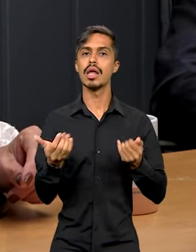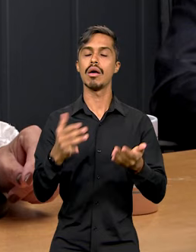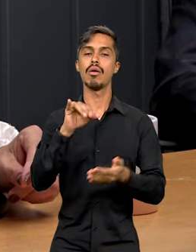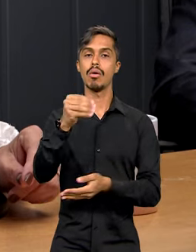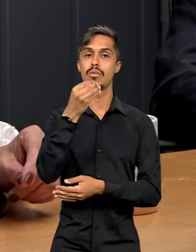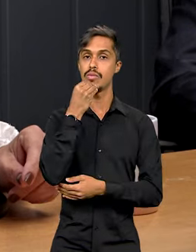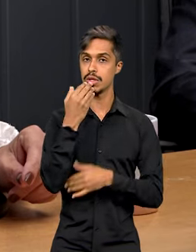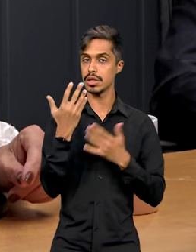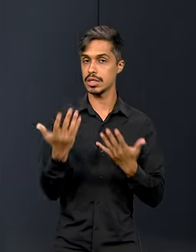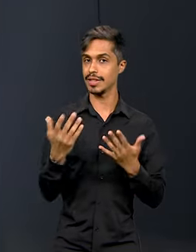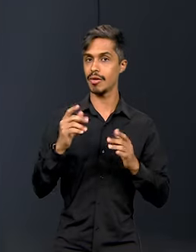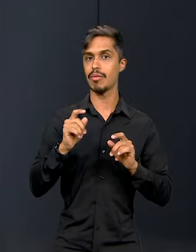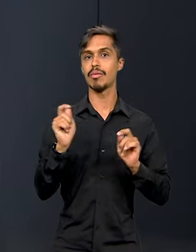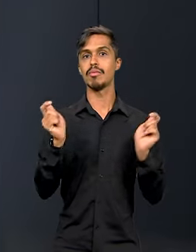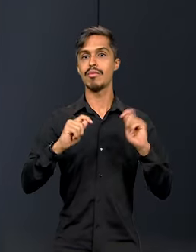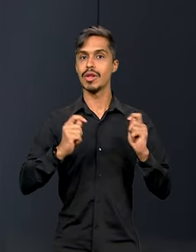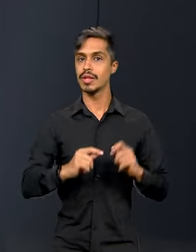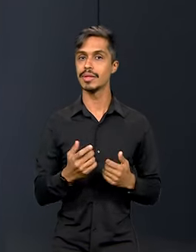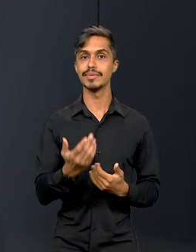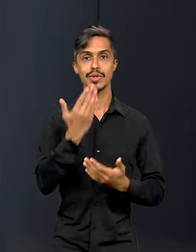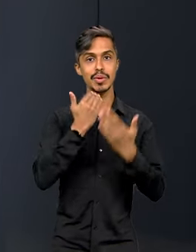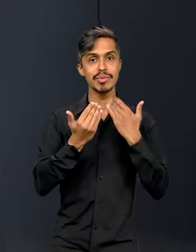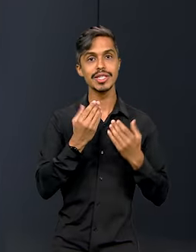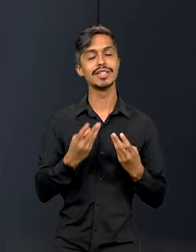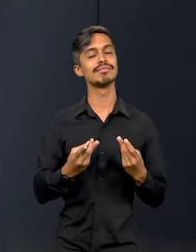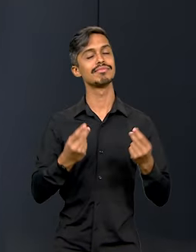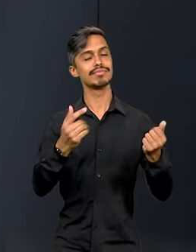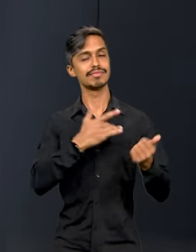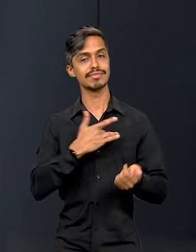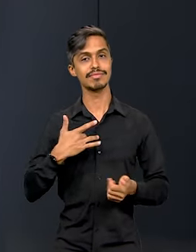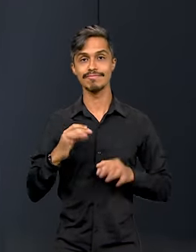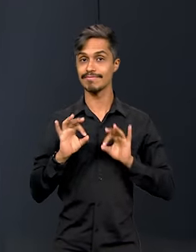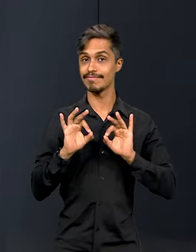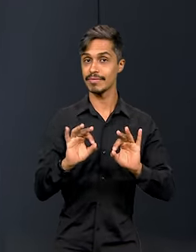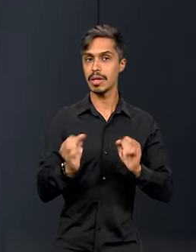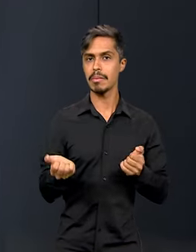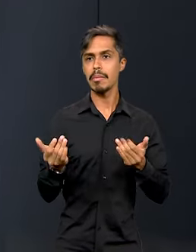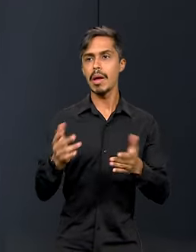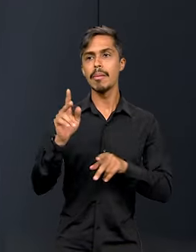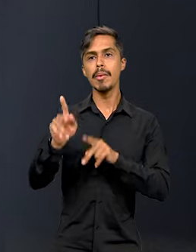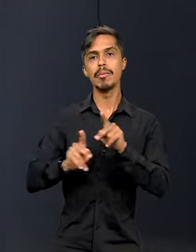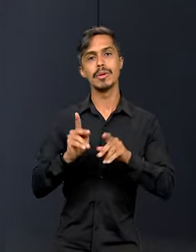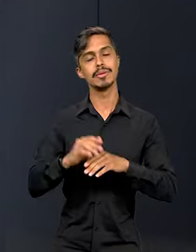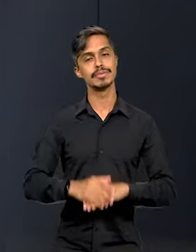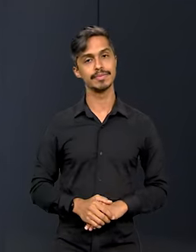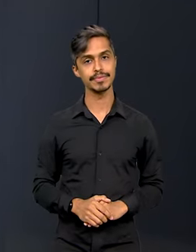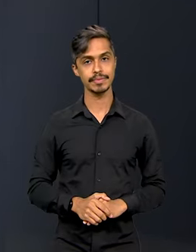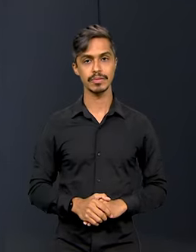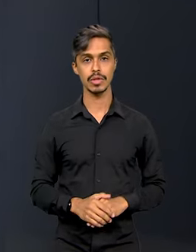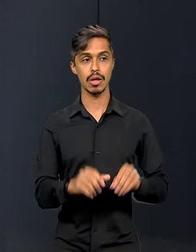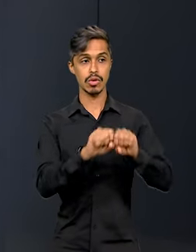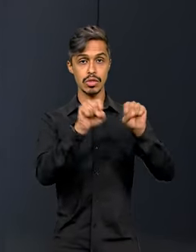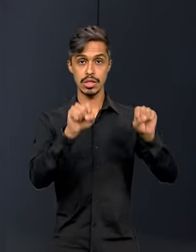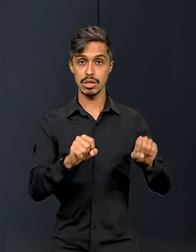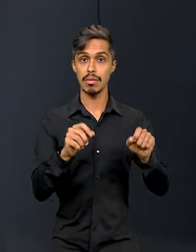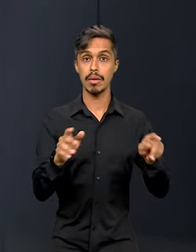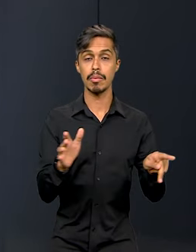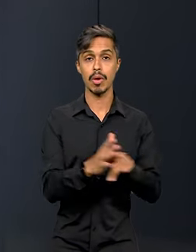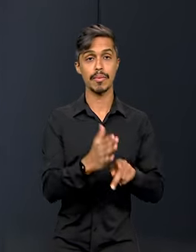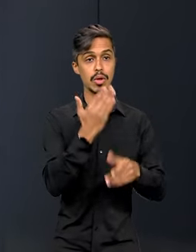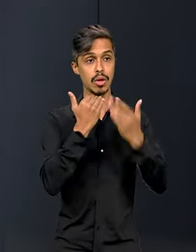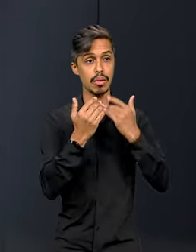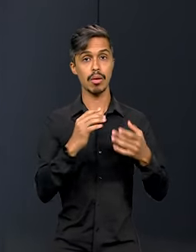eh de eh uma oferta de alimentação saudável paraa população tanto eh tanto os sistemas